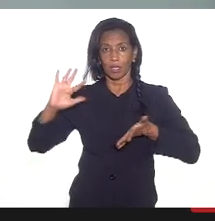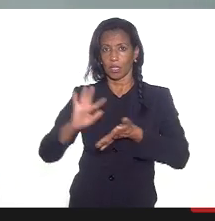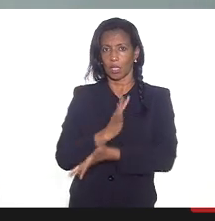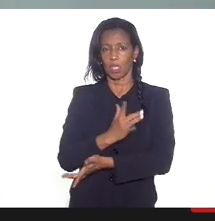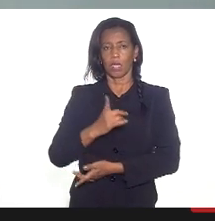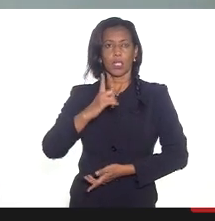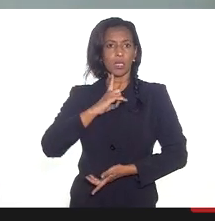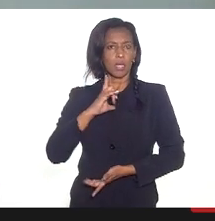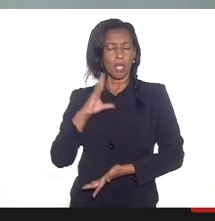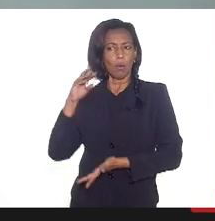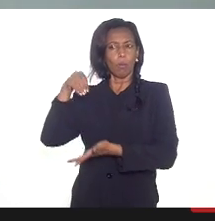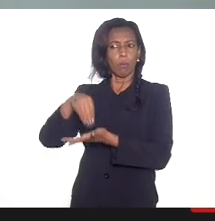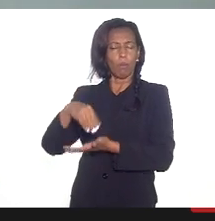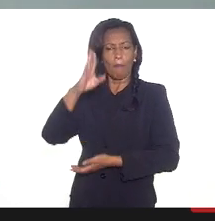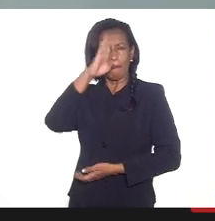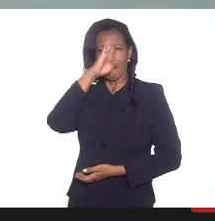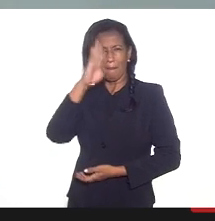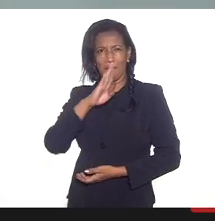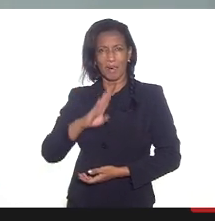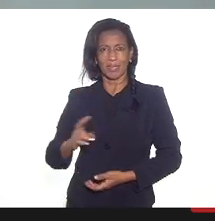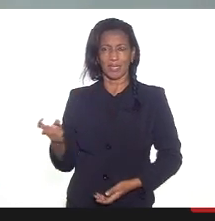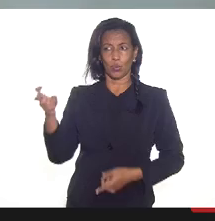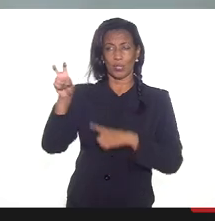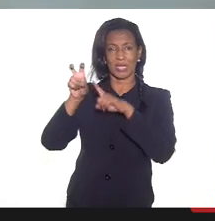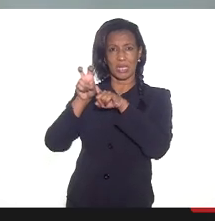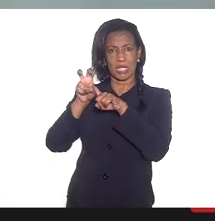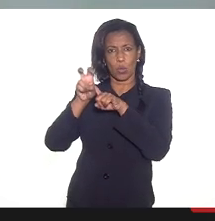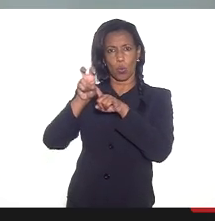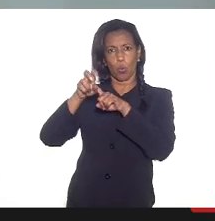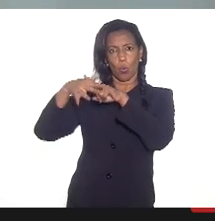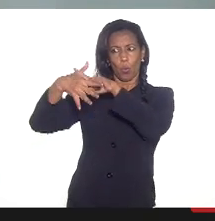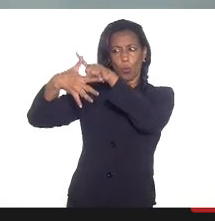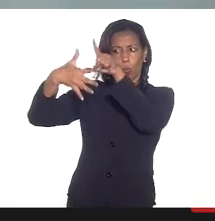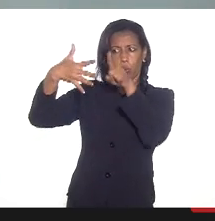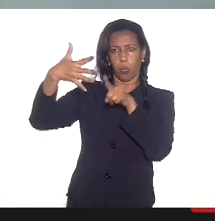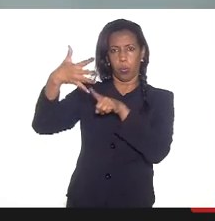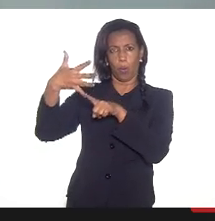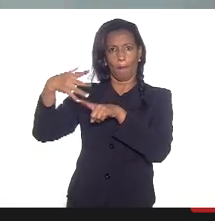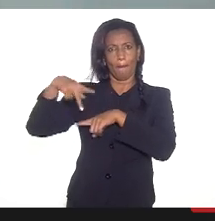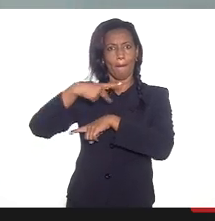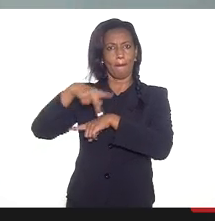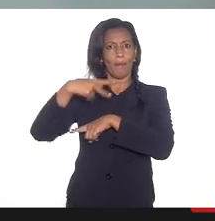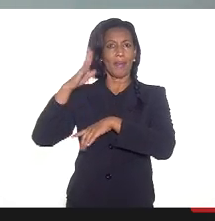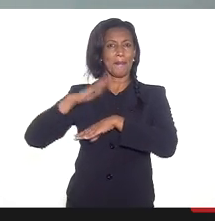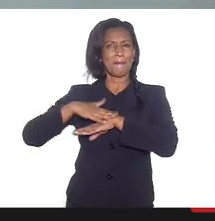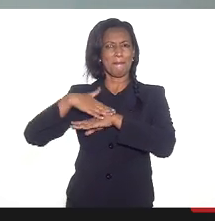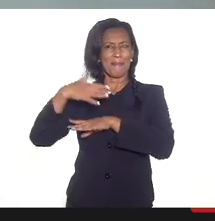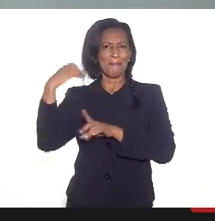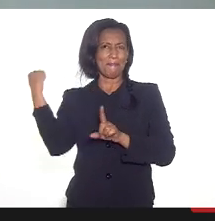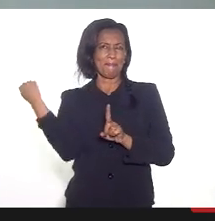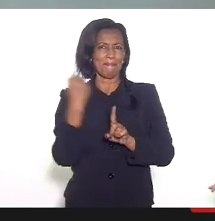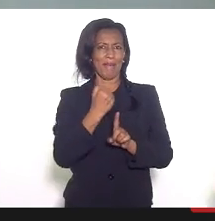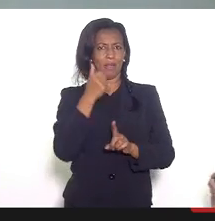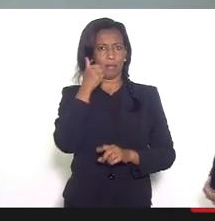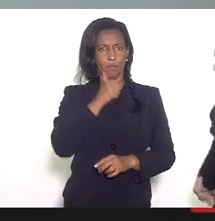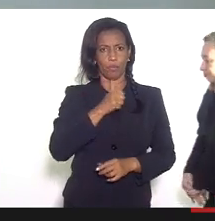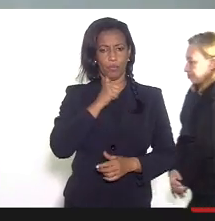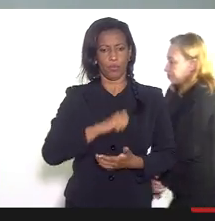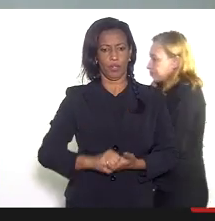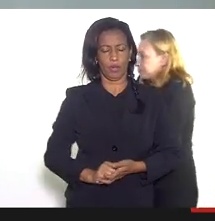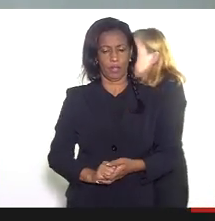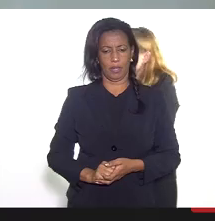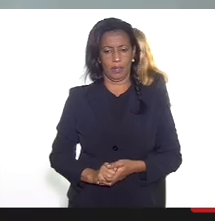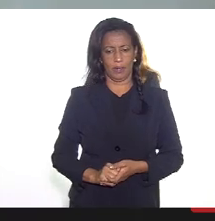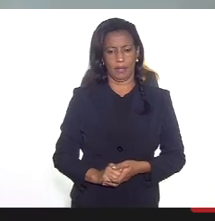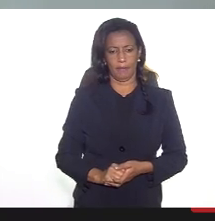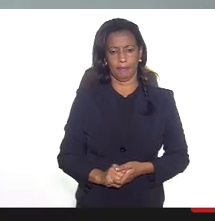que tem colocado o Brasil entre os 5 primeiros países que mais matam suas mulheres. Olha o